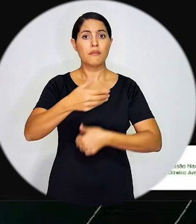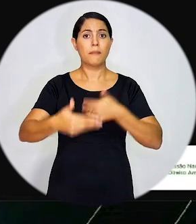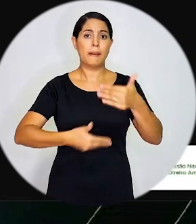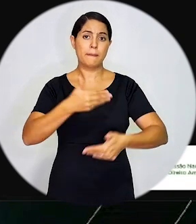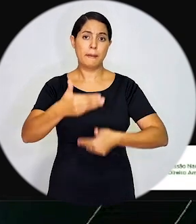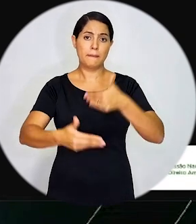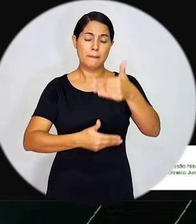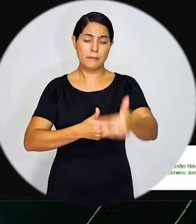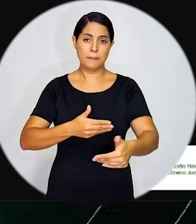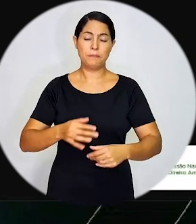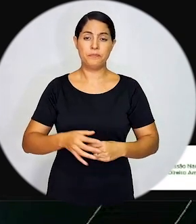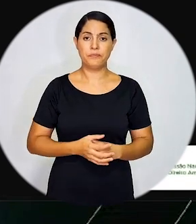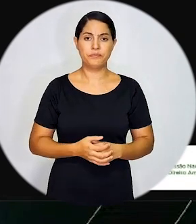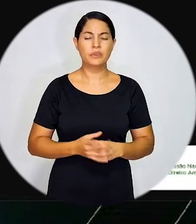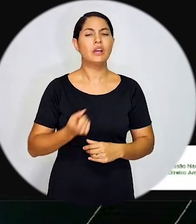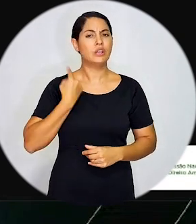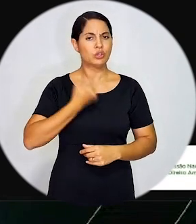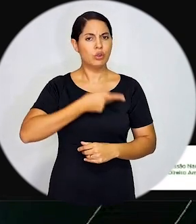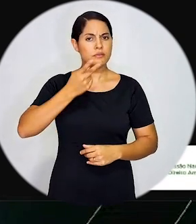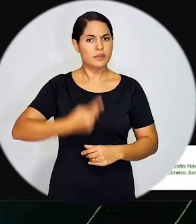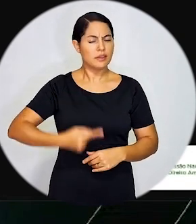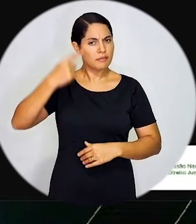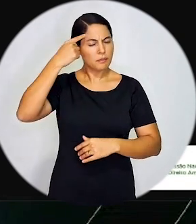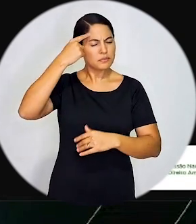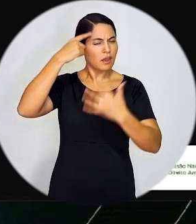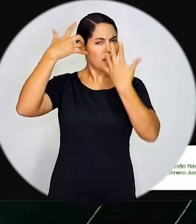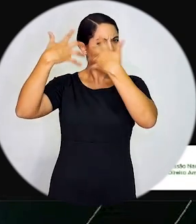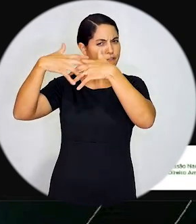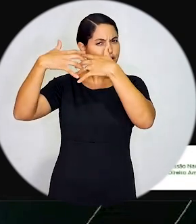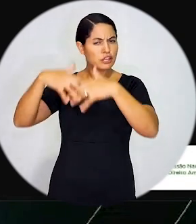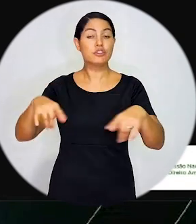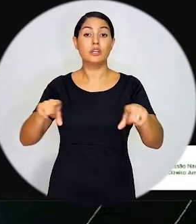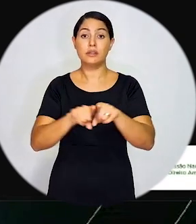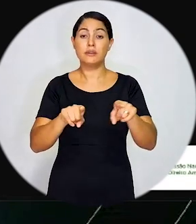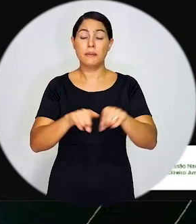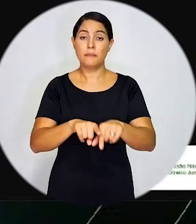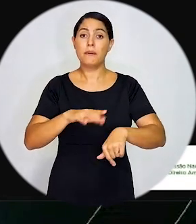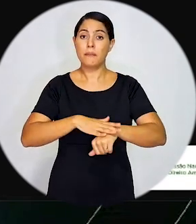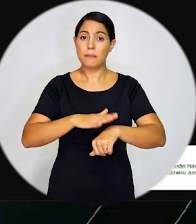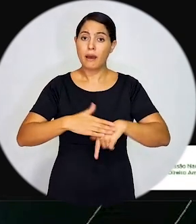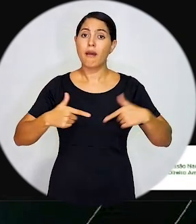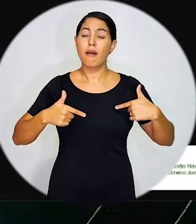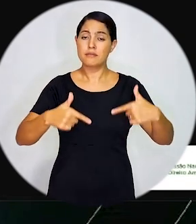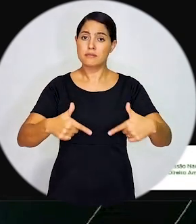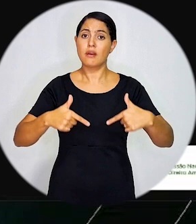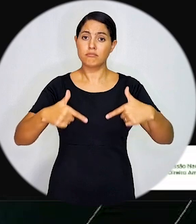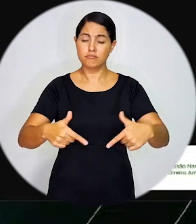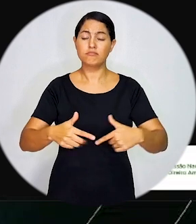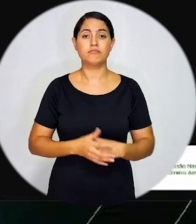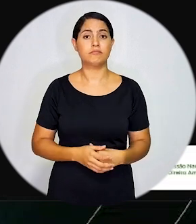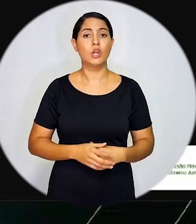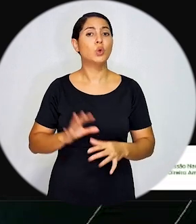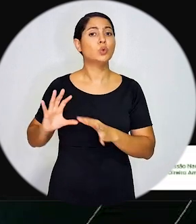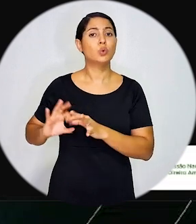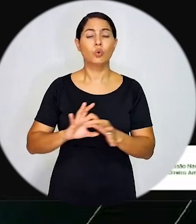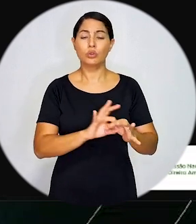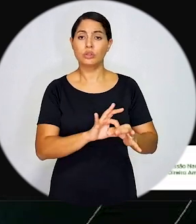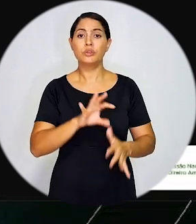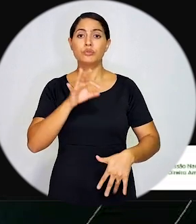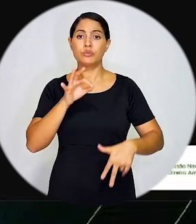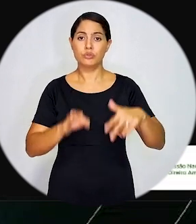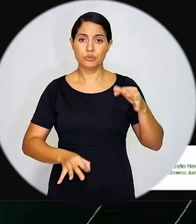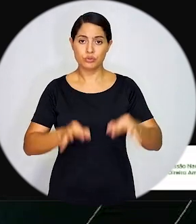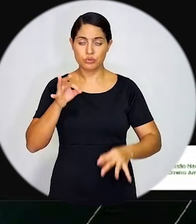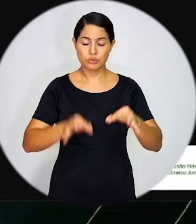E certamente iremos refletir, debater e propor ações concretas a partir do papel do jurista do